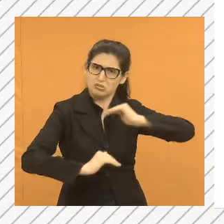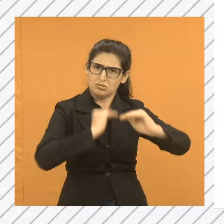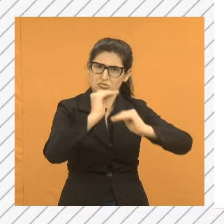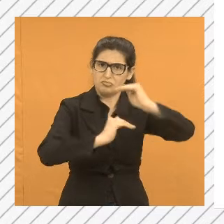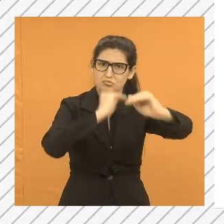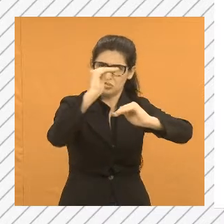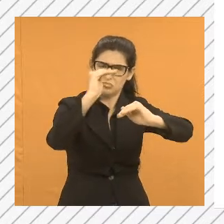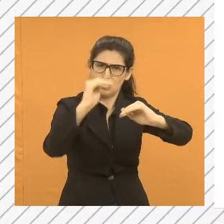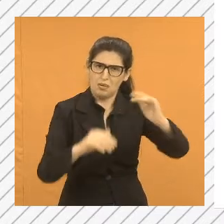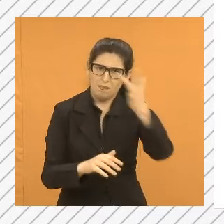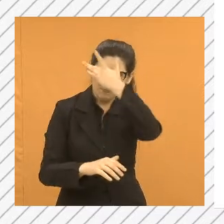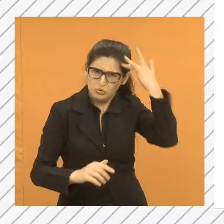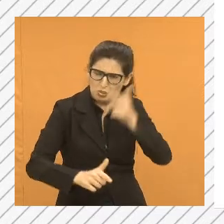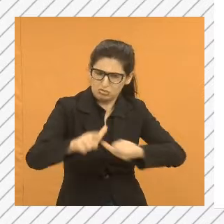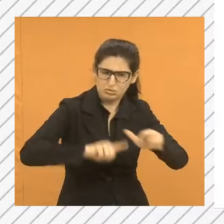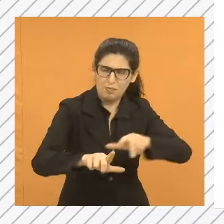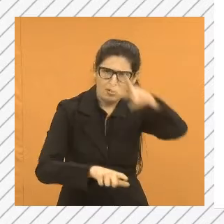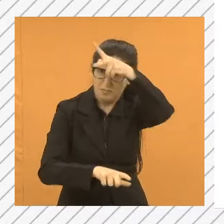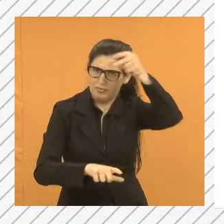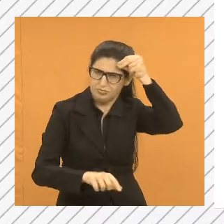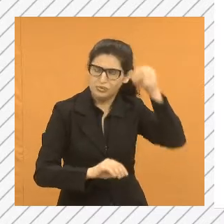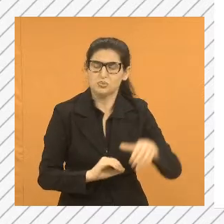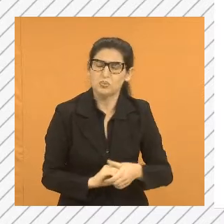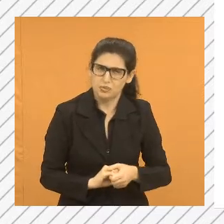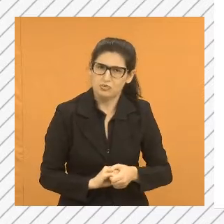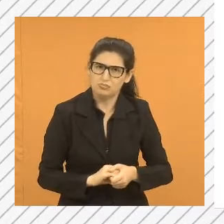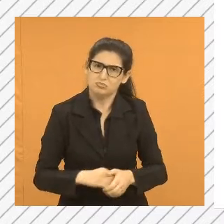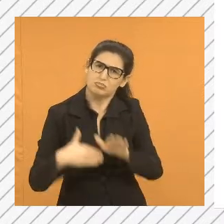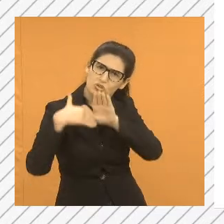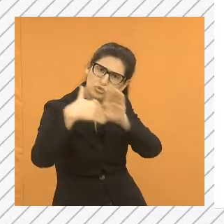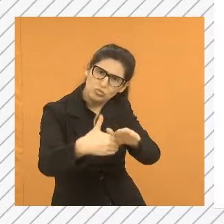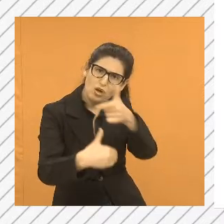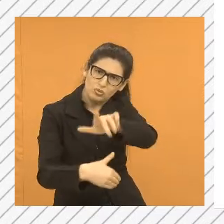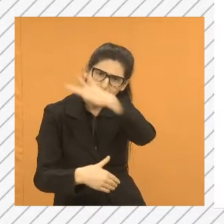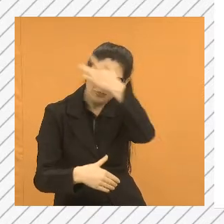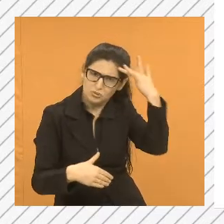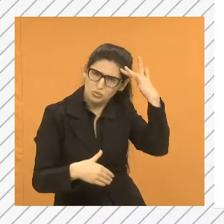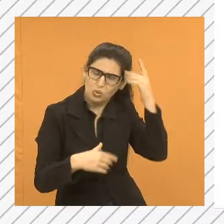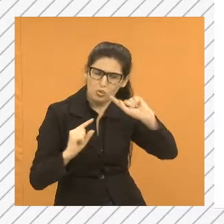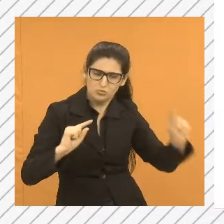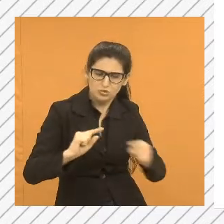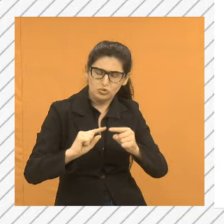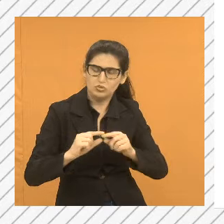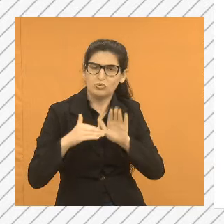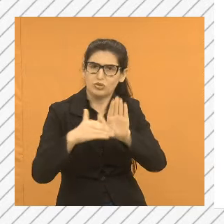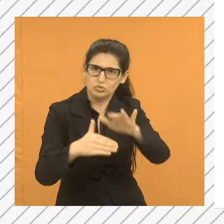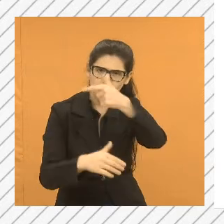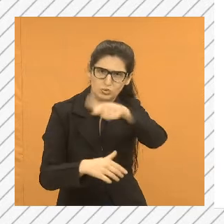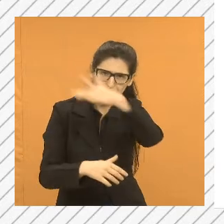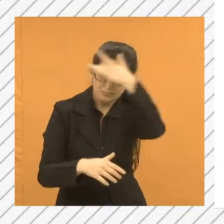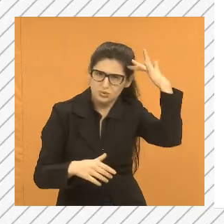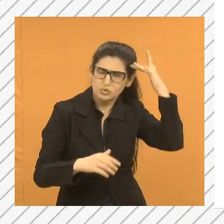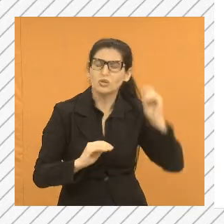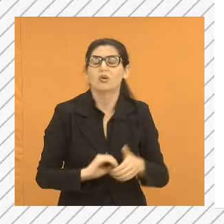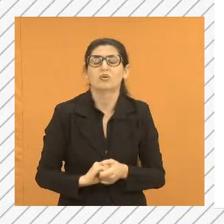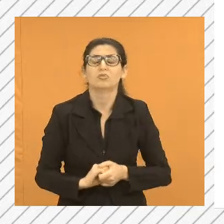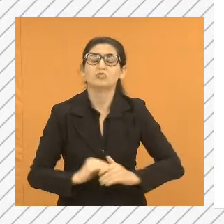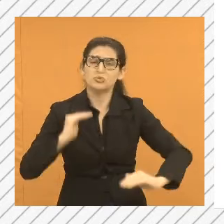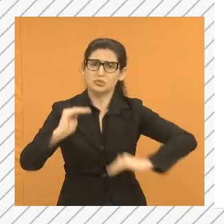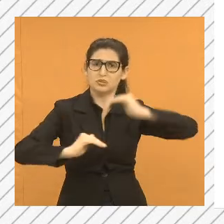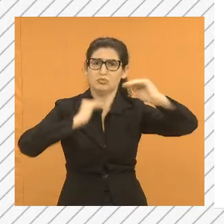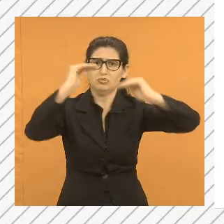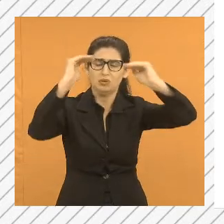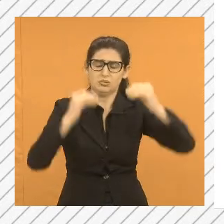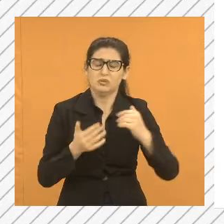dos servidores, que é feito basicamente através do Crescer, que é um núcleo de desenvolvimento da Secretaria de